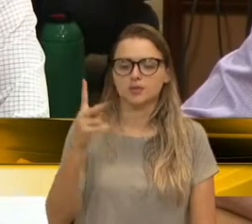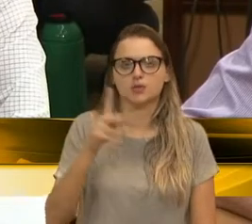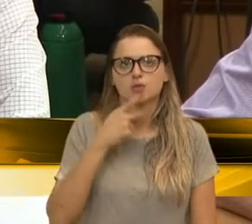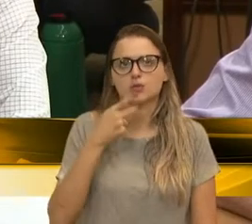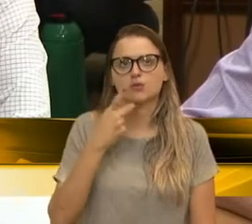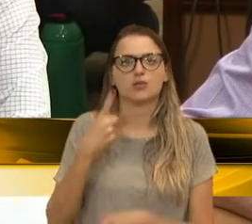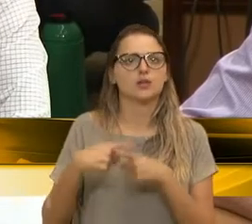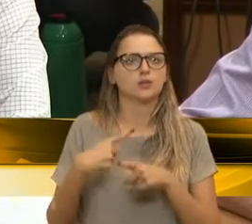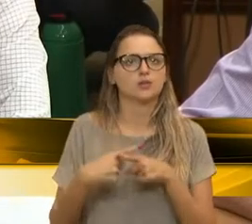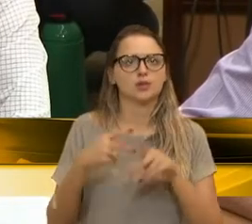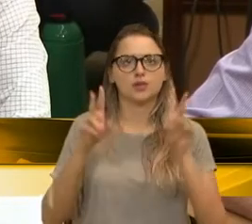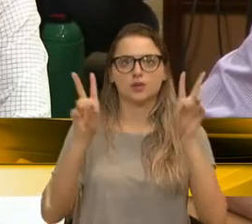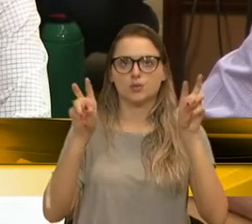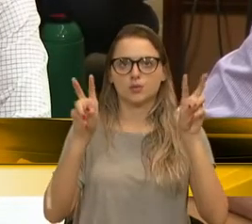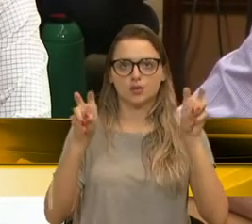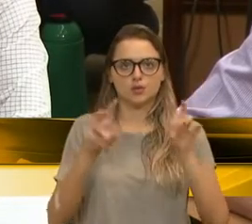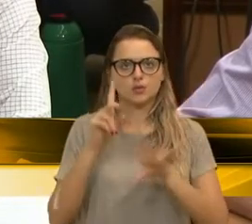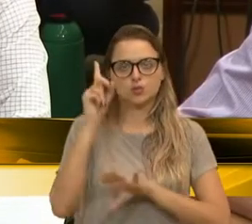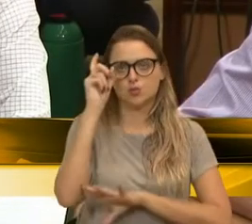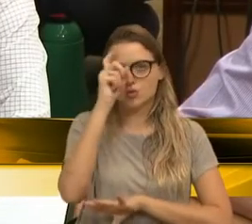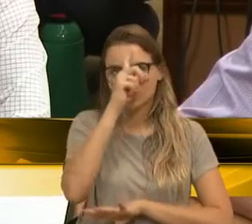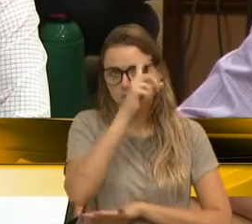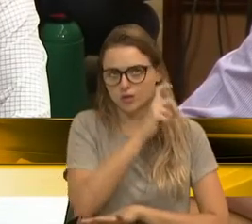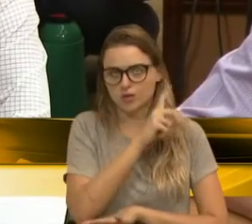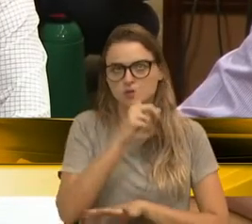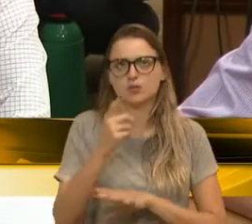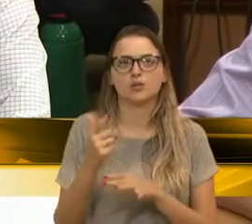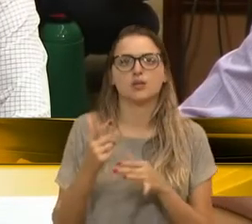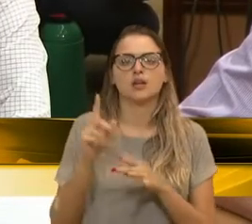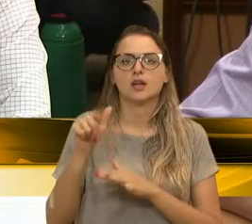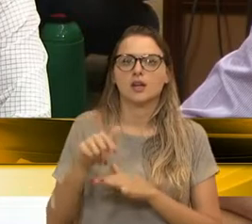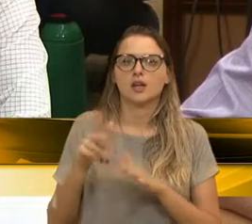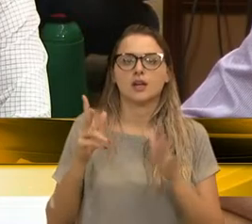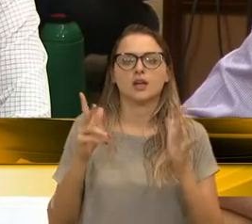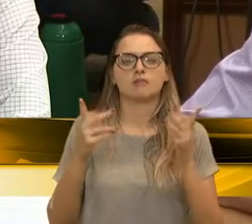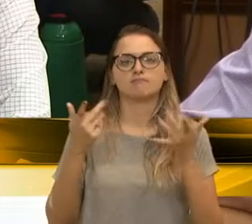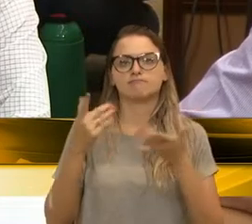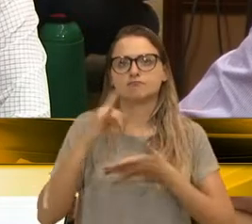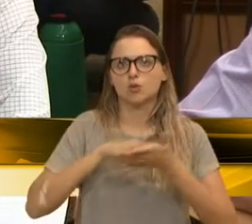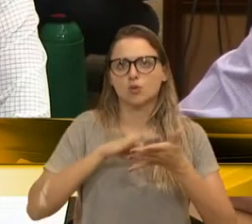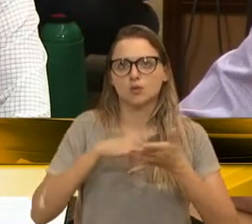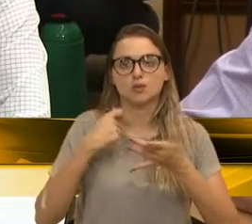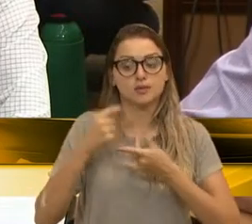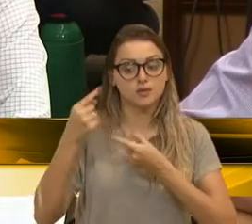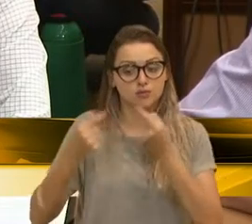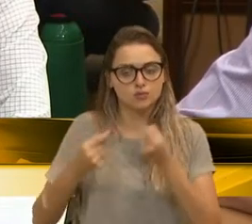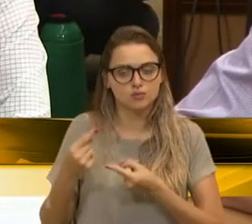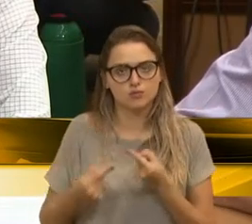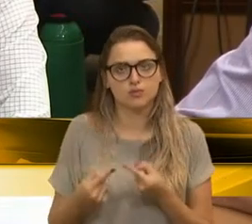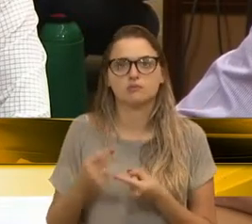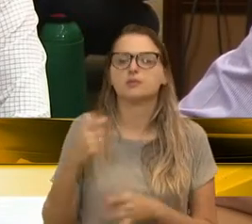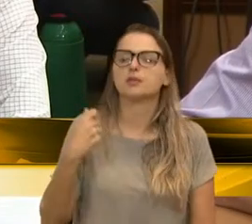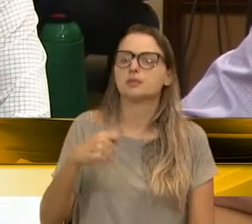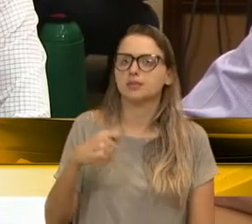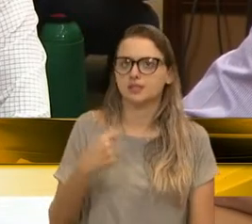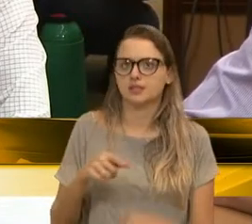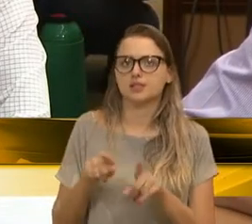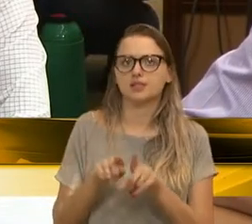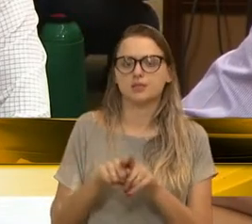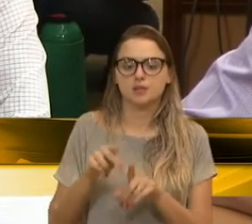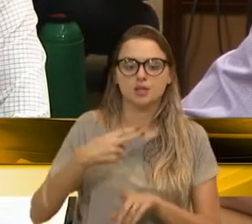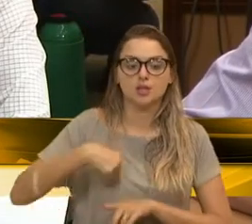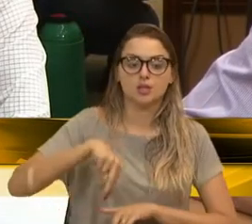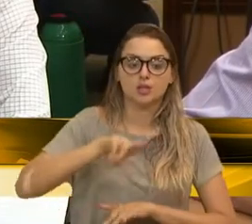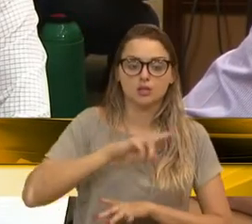uma matéria difícil, uma matéria que precisa ser ampla discussão, e é necessário que nós venhamos